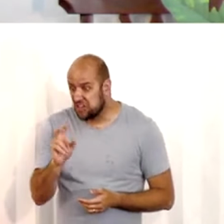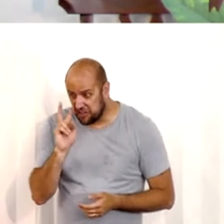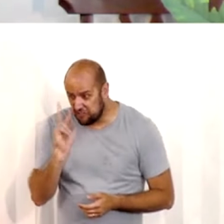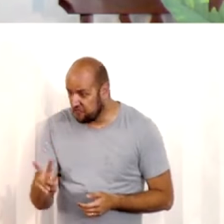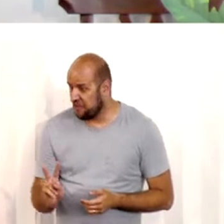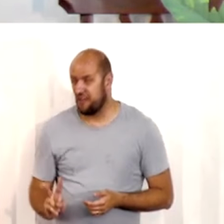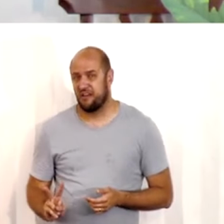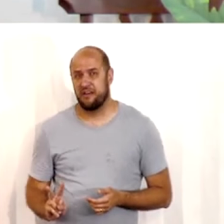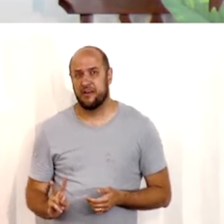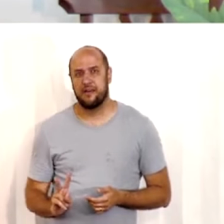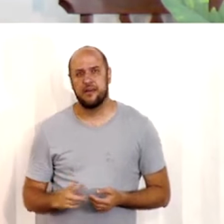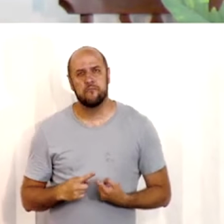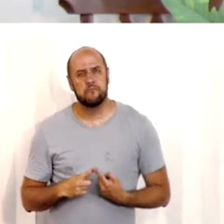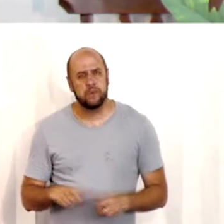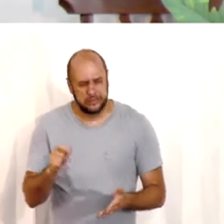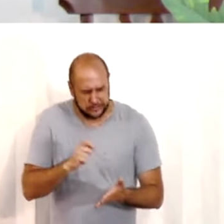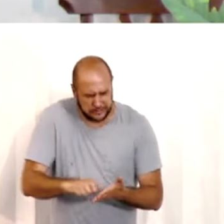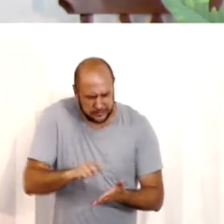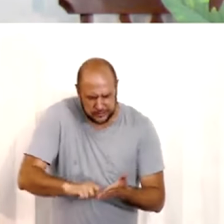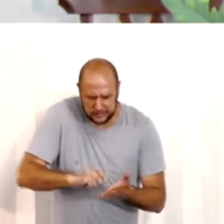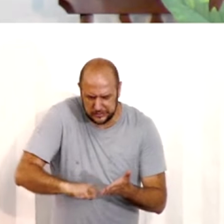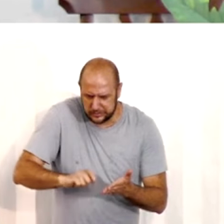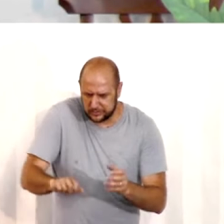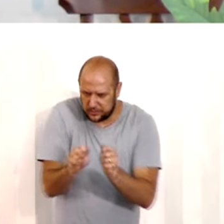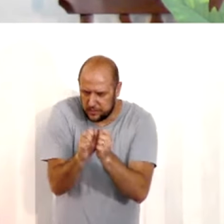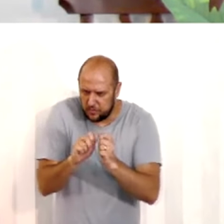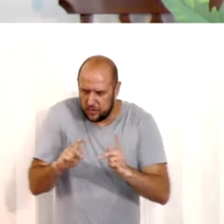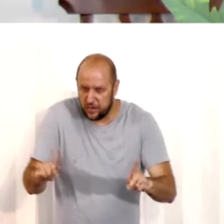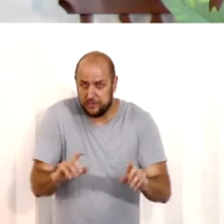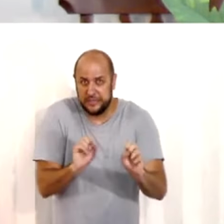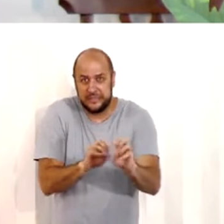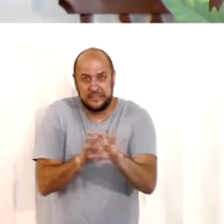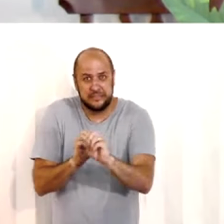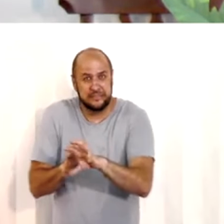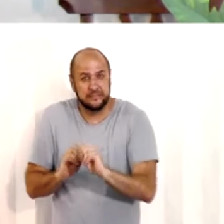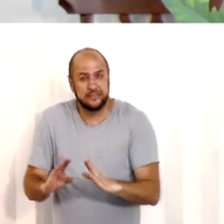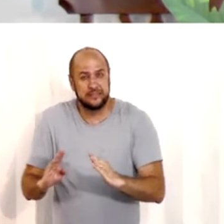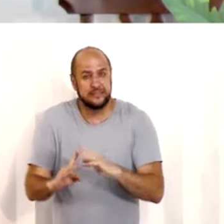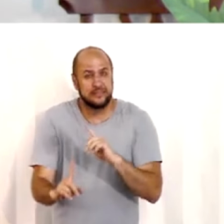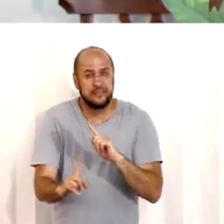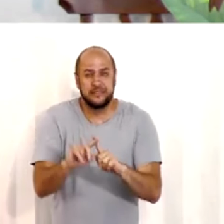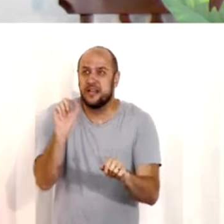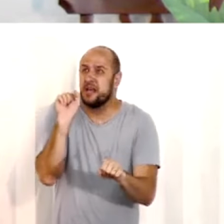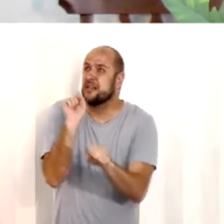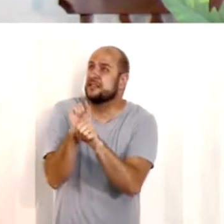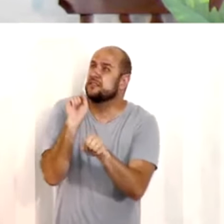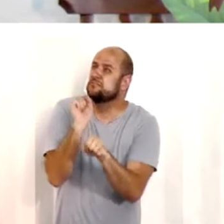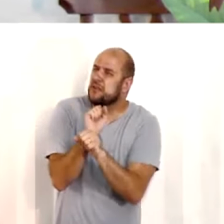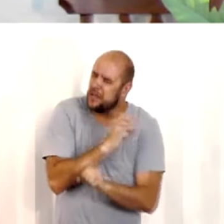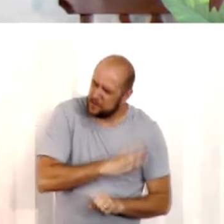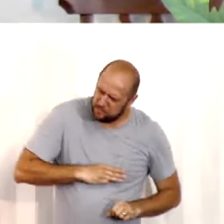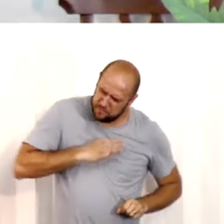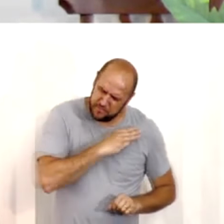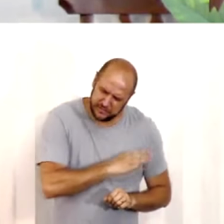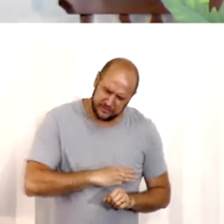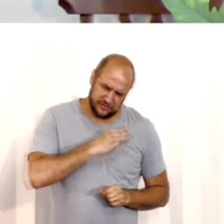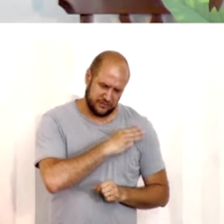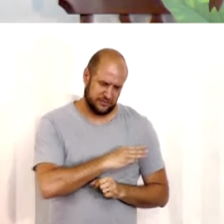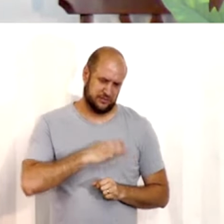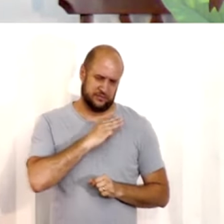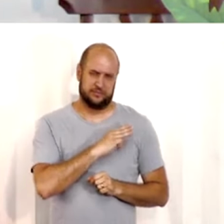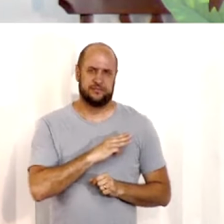que escreve um livro que a igreja, que ensina a igreja a esperar o seu Messias. Pensa